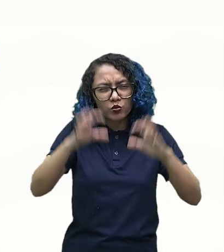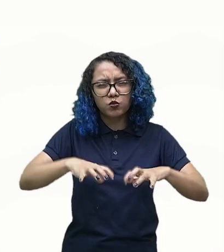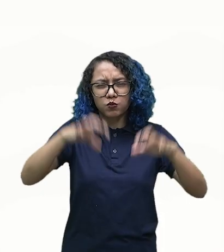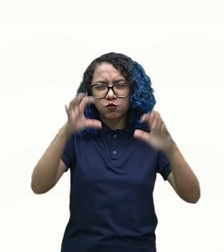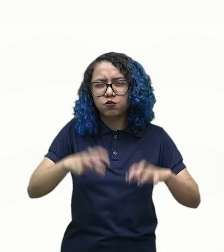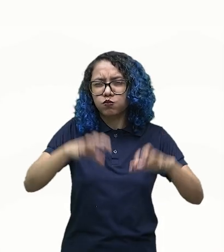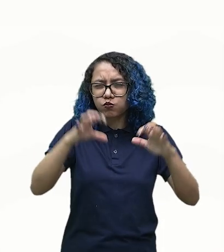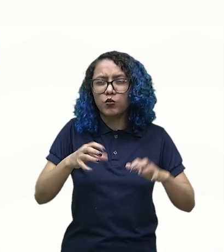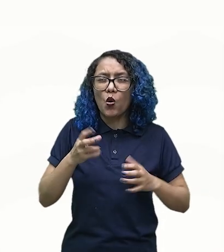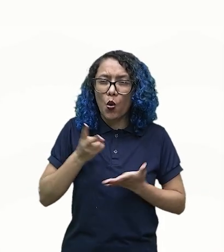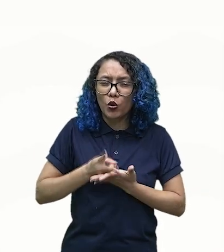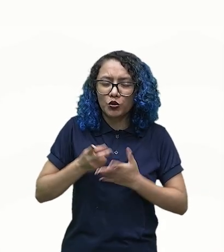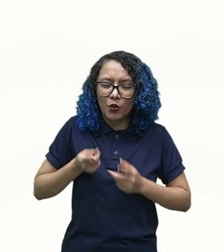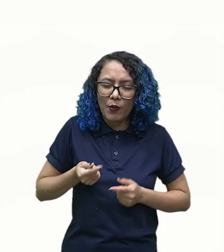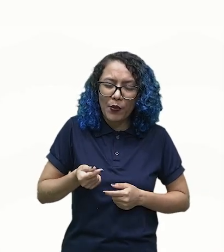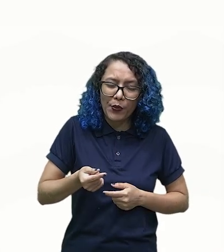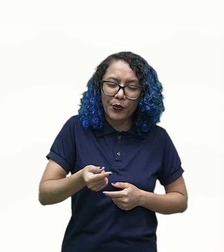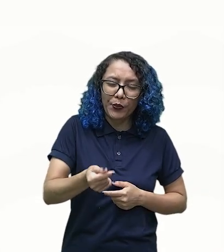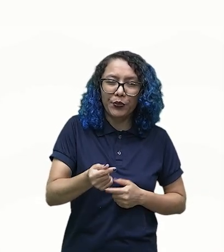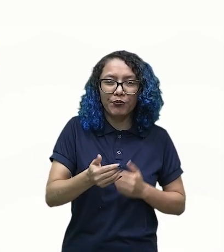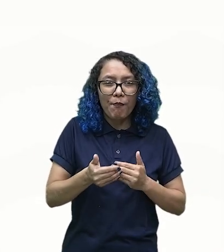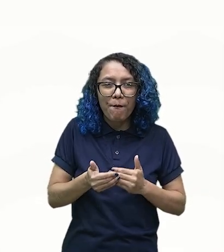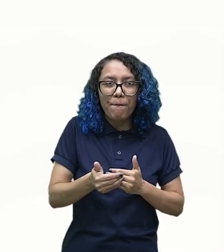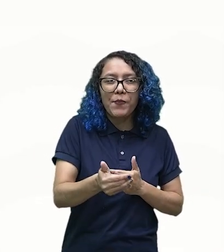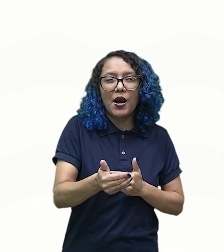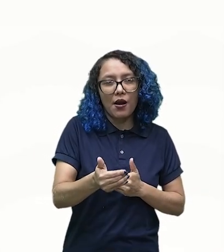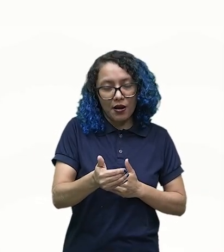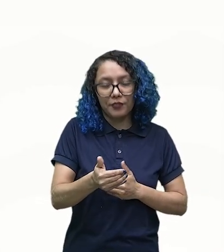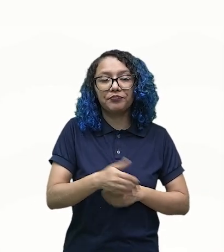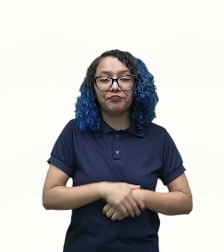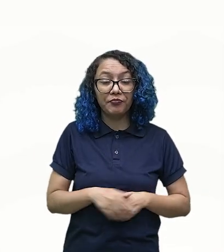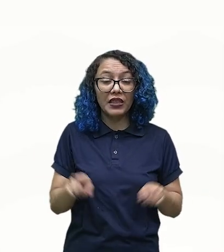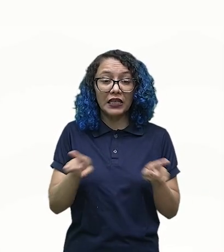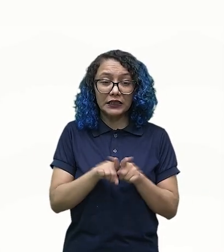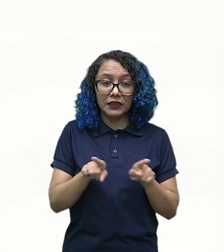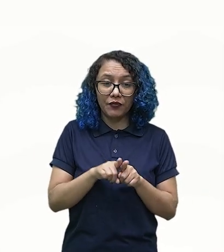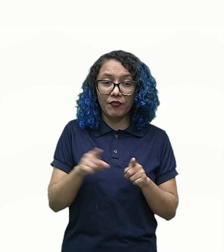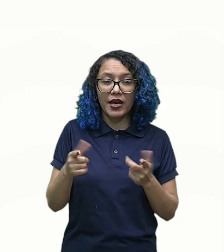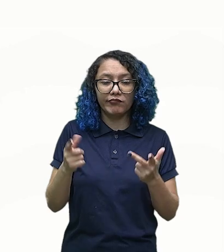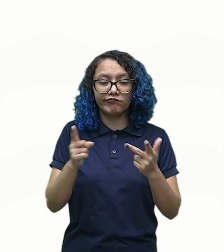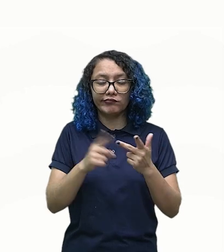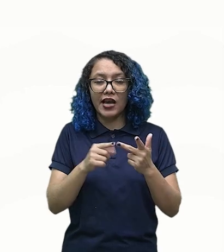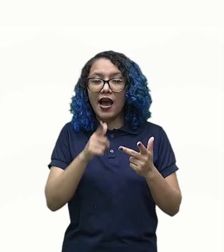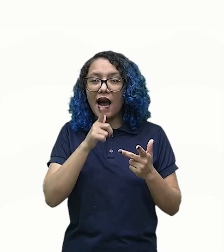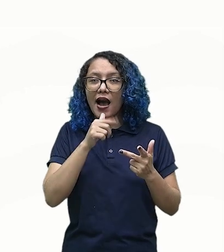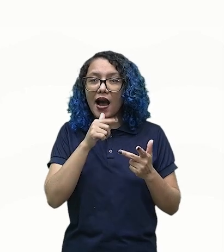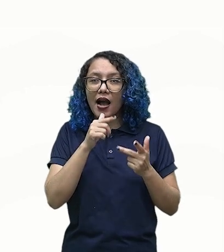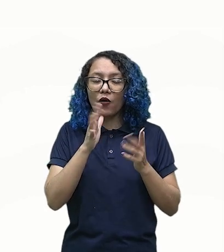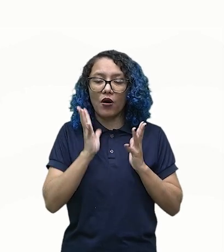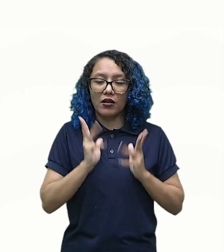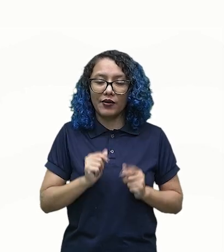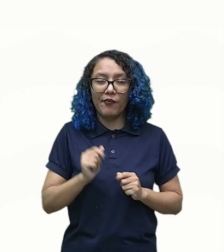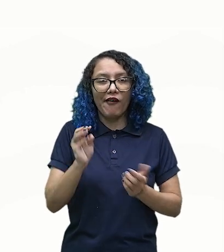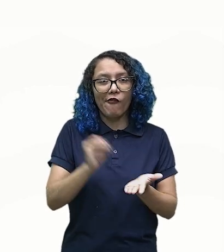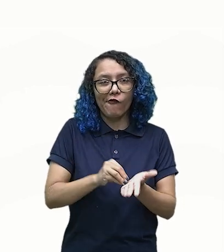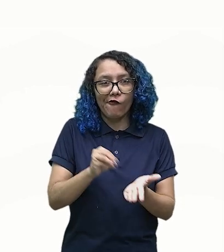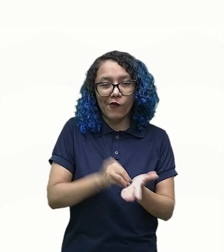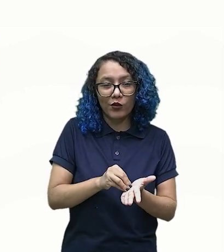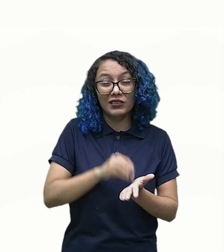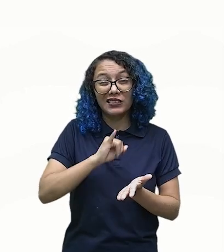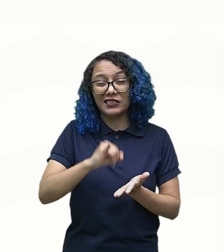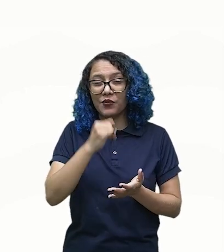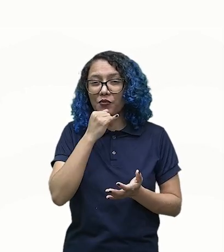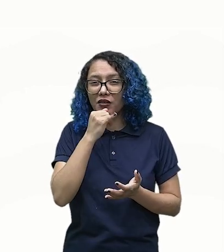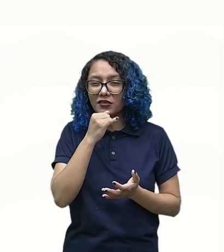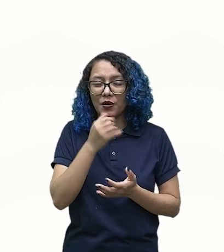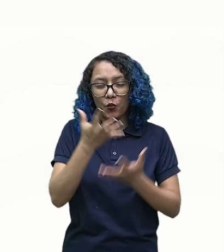chuvas perduram por mais tempo. Ocorre também uma falta de água potável, por quê? Quando ocorrem essas